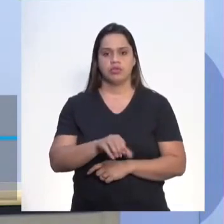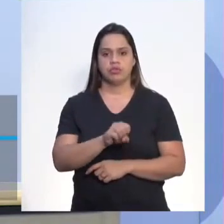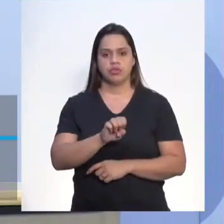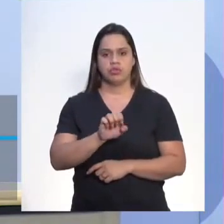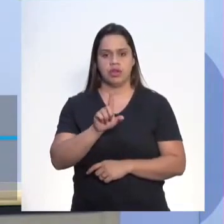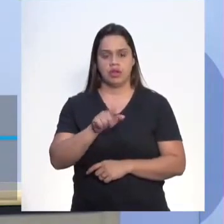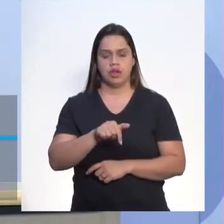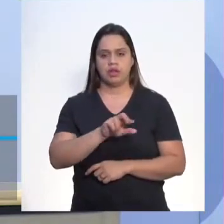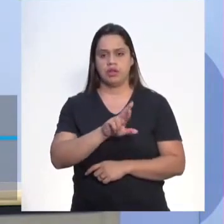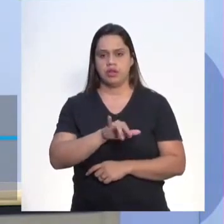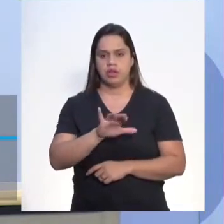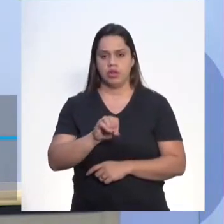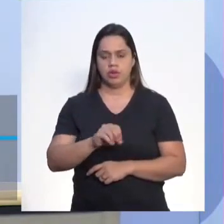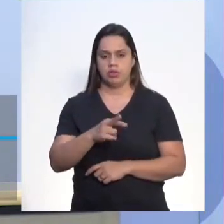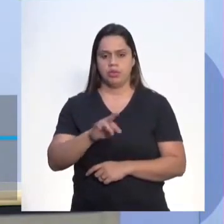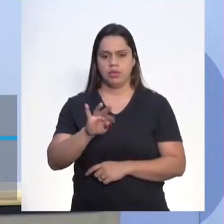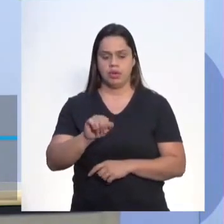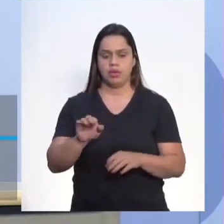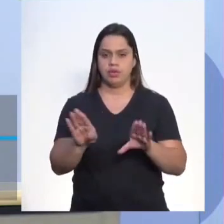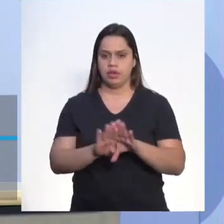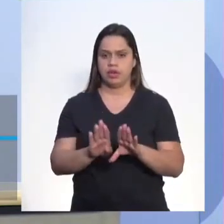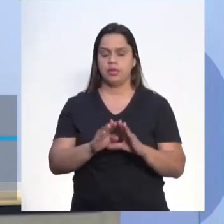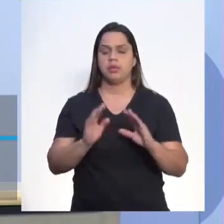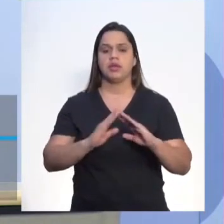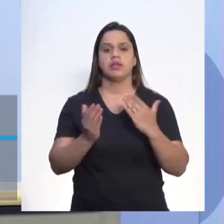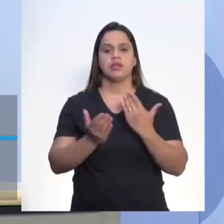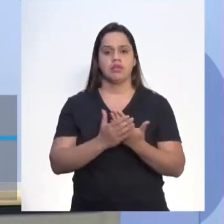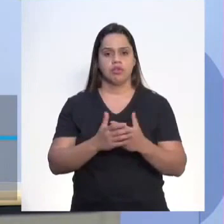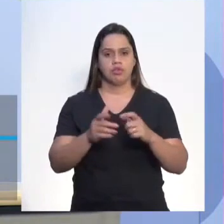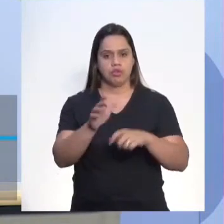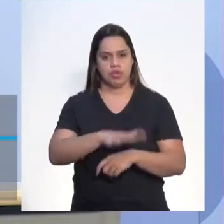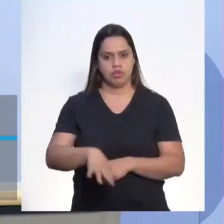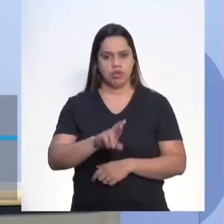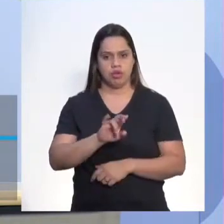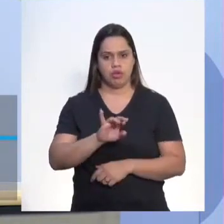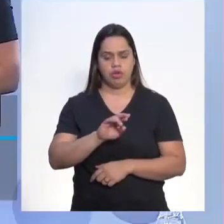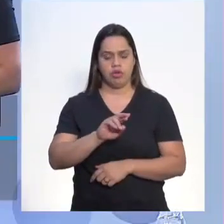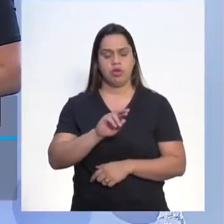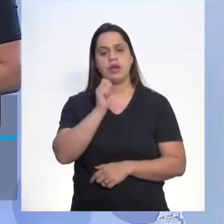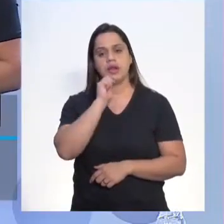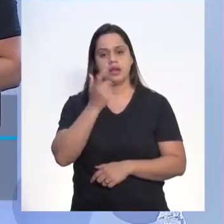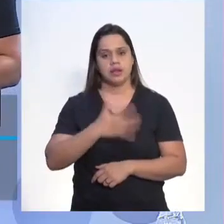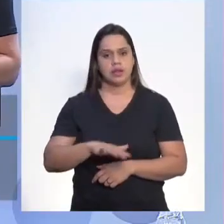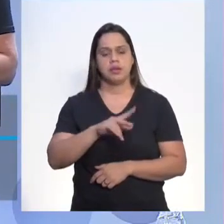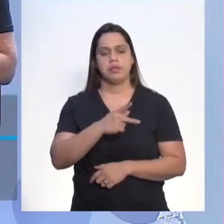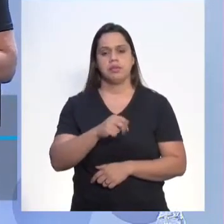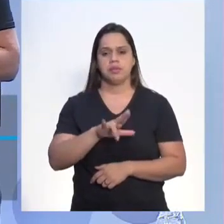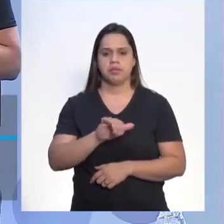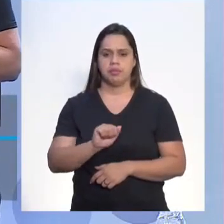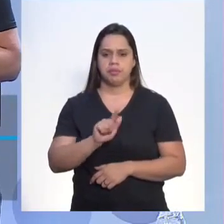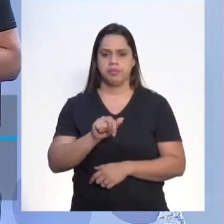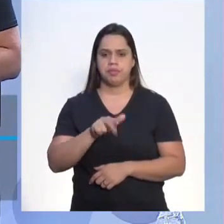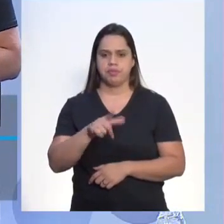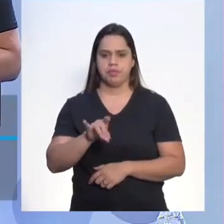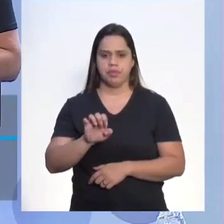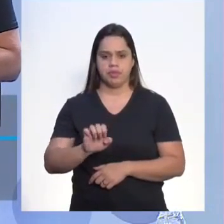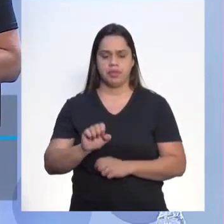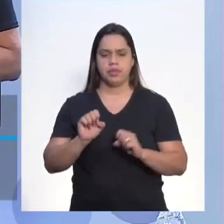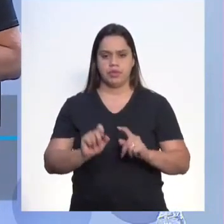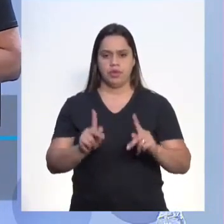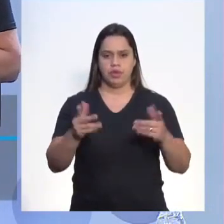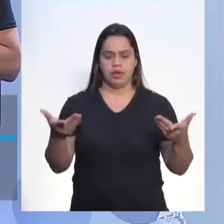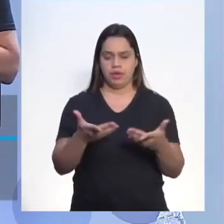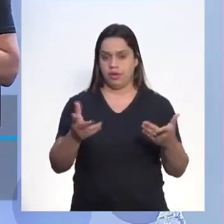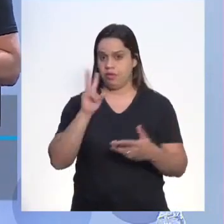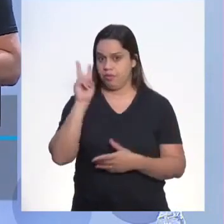Jacob Laffer, da Praia Grande. E aí, professora Inês, são 40? Muito bem, pessoal. Vamos então lembrar que aqui